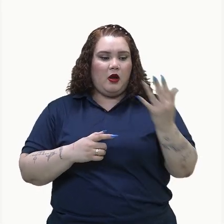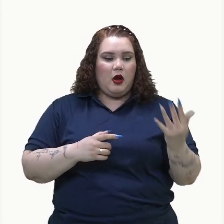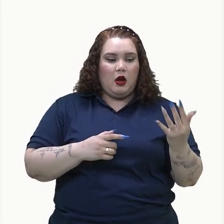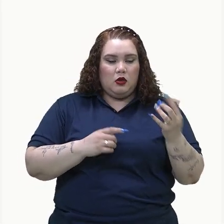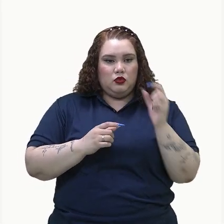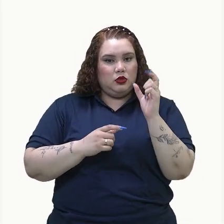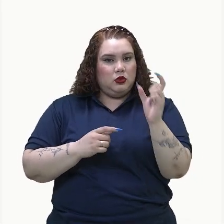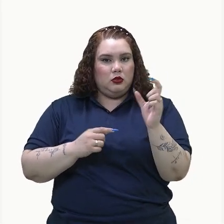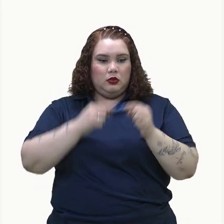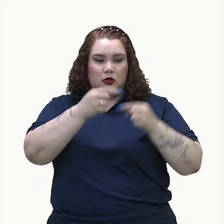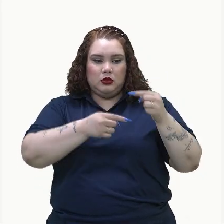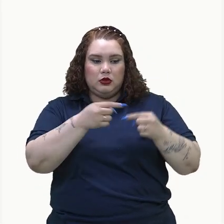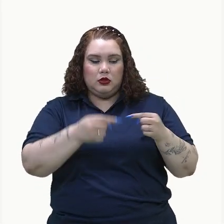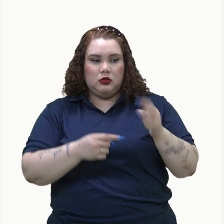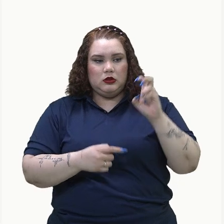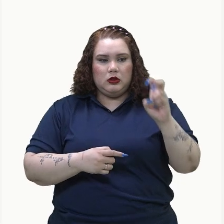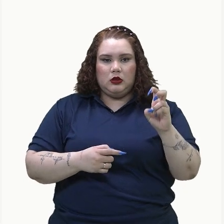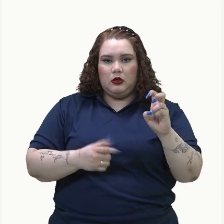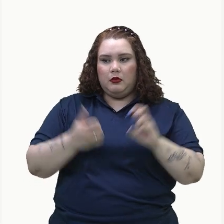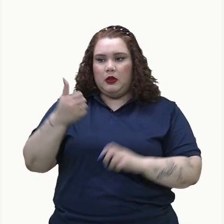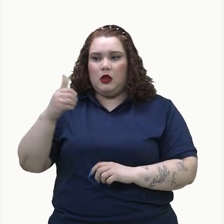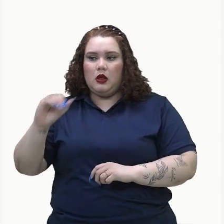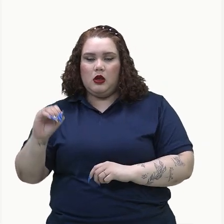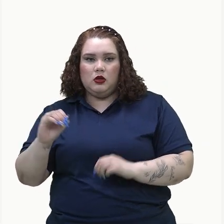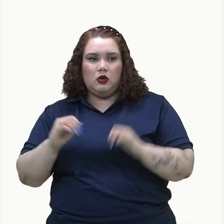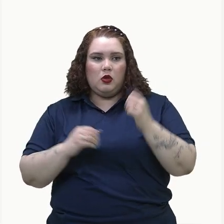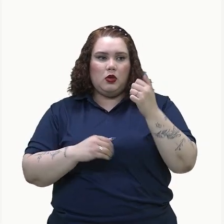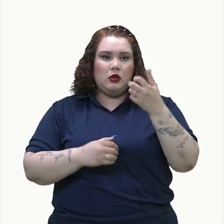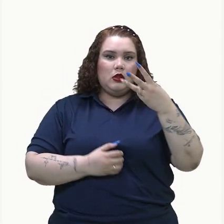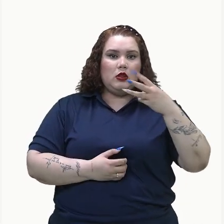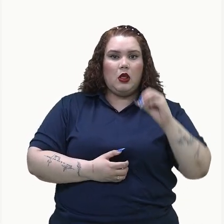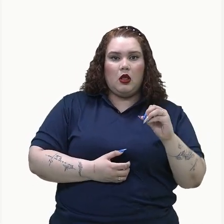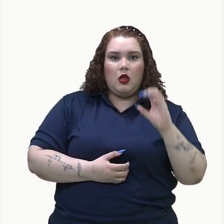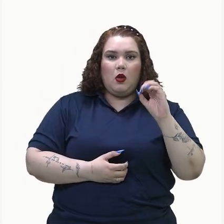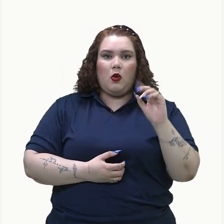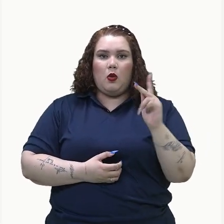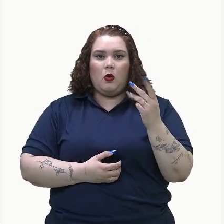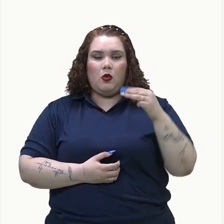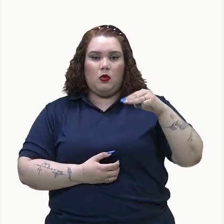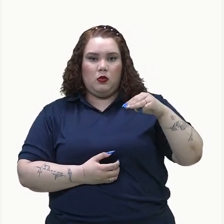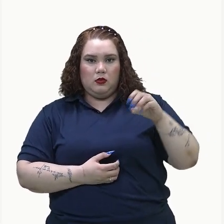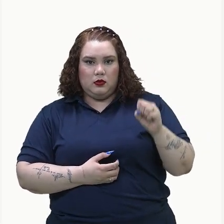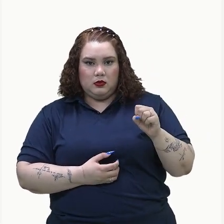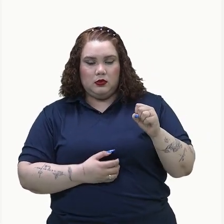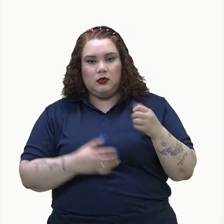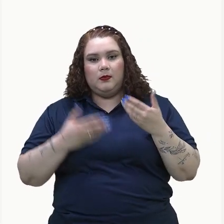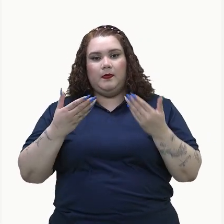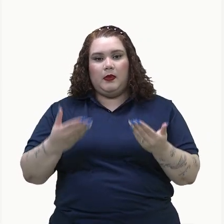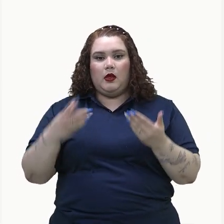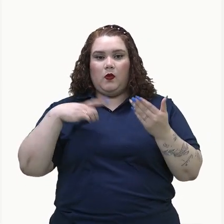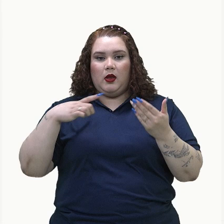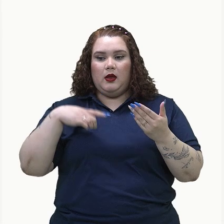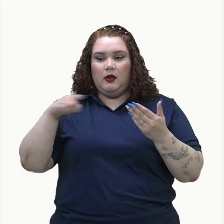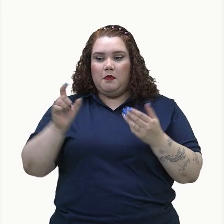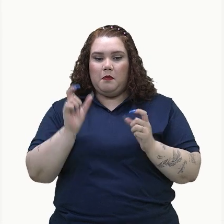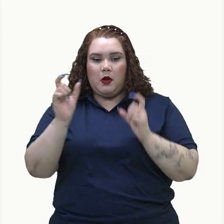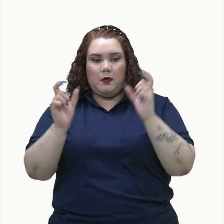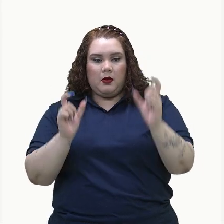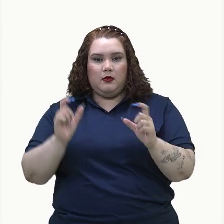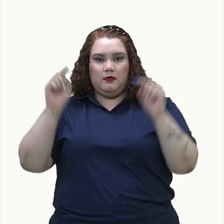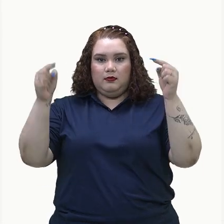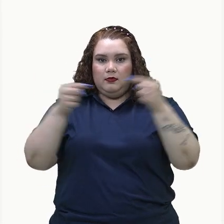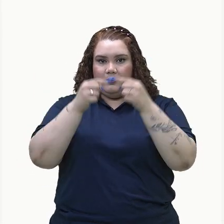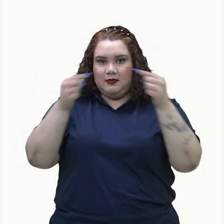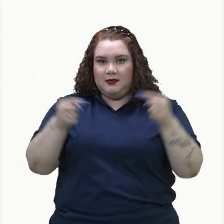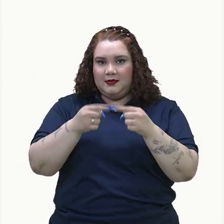de 10 ohms, de 30 ohms. Então o que ele faz? Ele associa esses resistores para conseguir